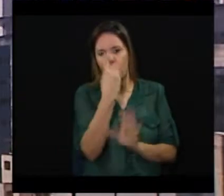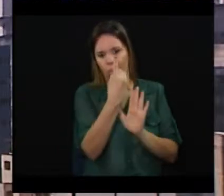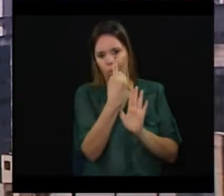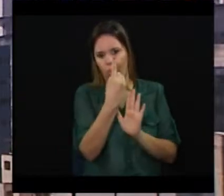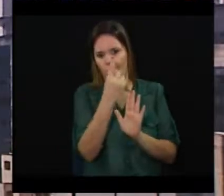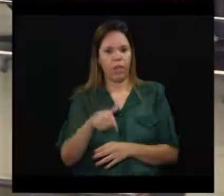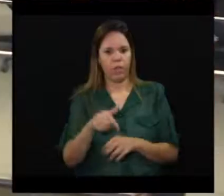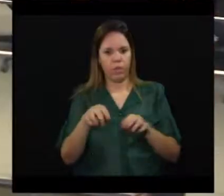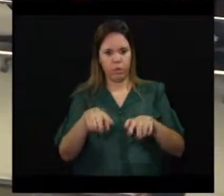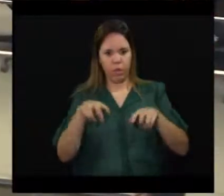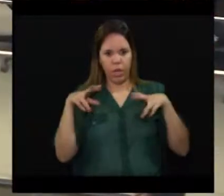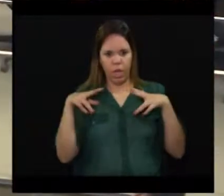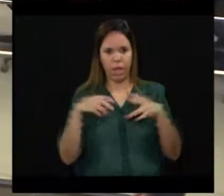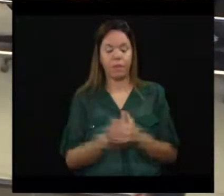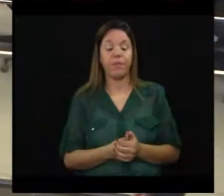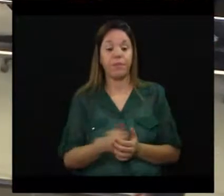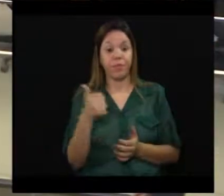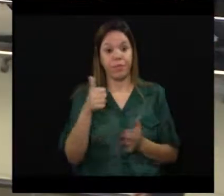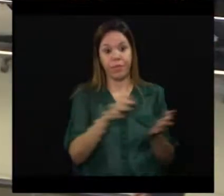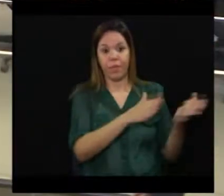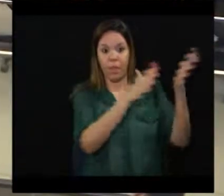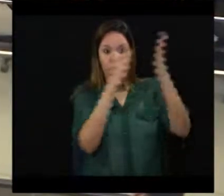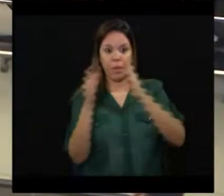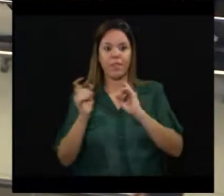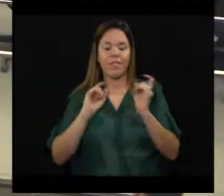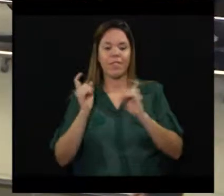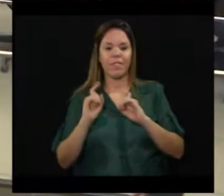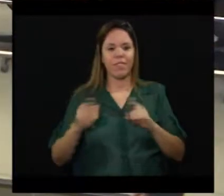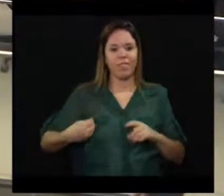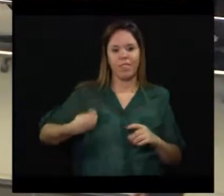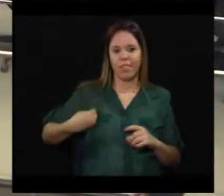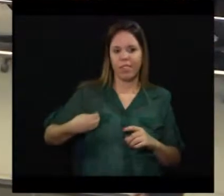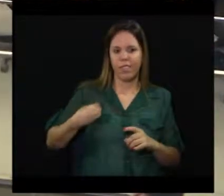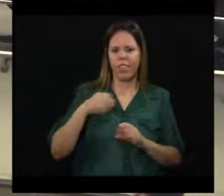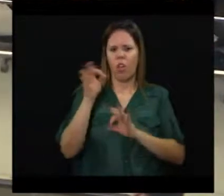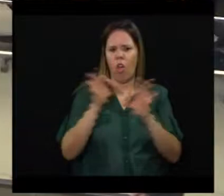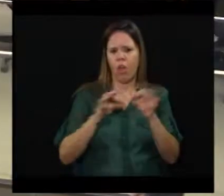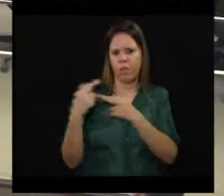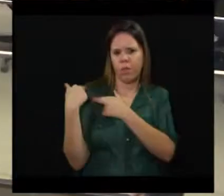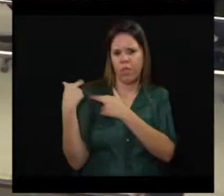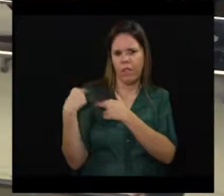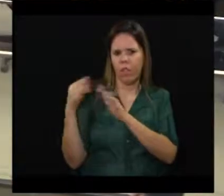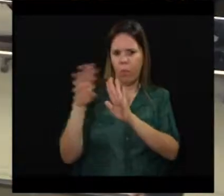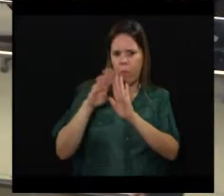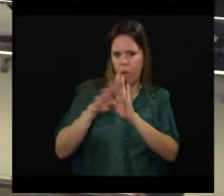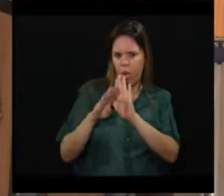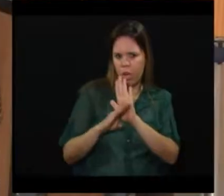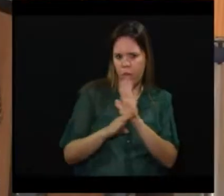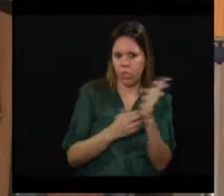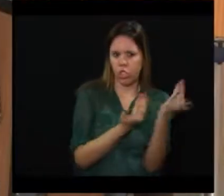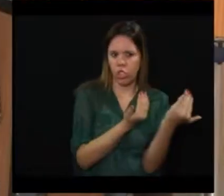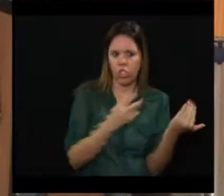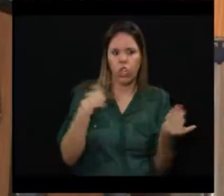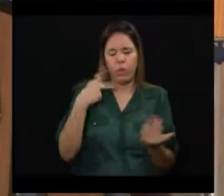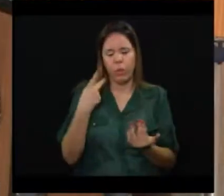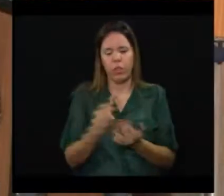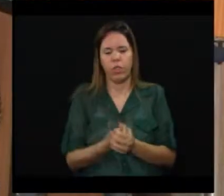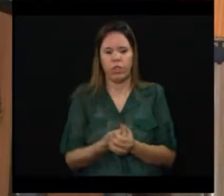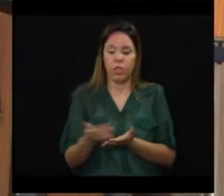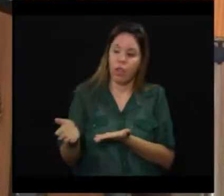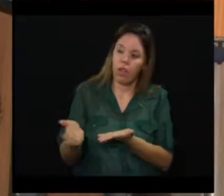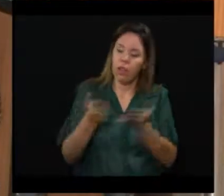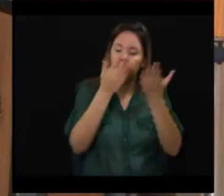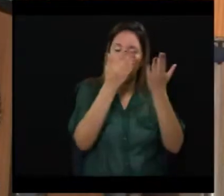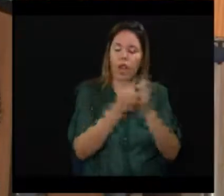Confira como foi. A primeira parte da reunião contou com a presença dos organizadores do programa Jovens Embaixadores, que leva estudantes da